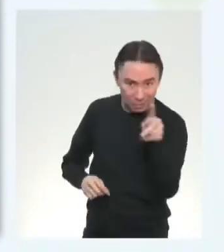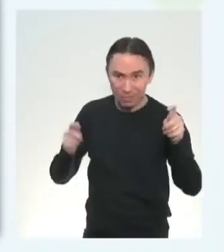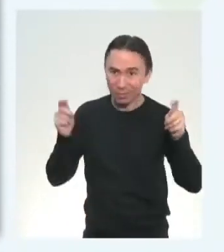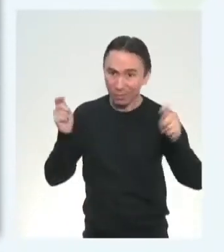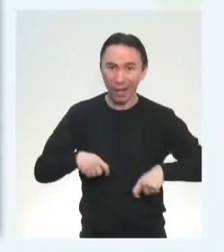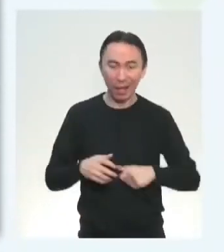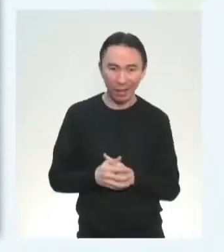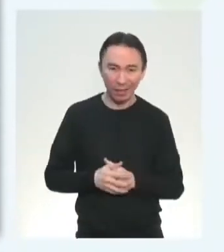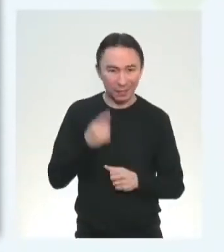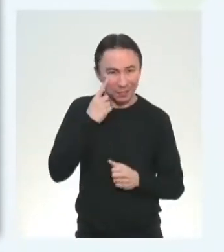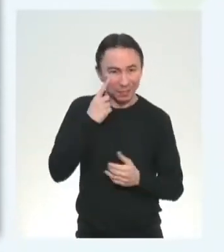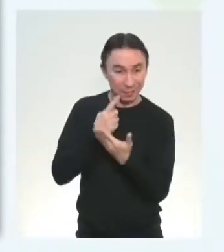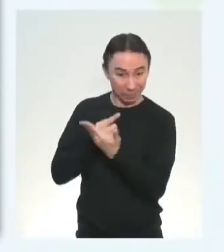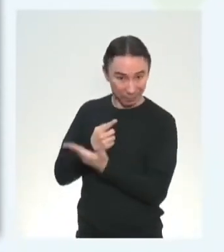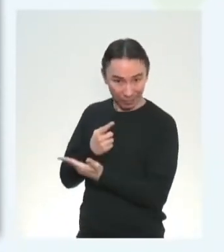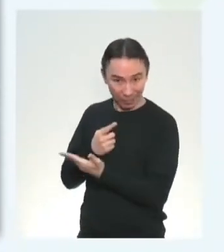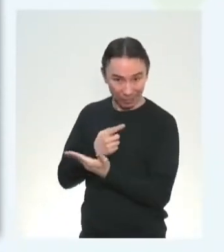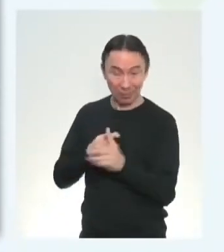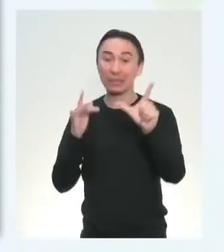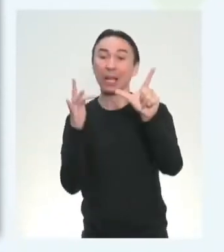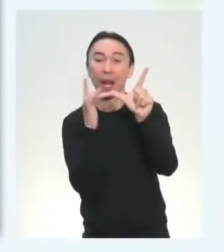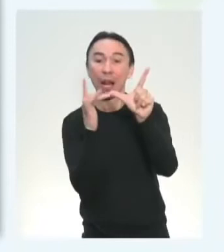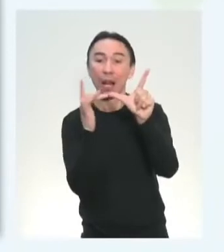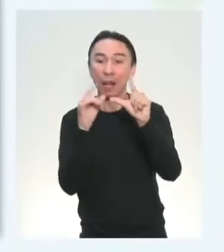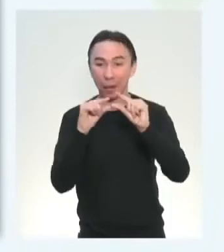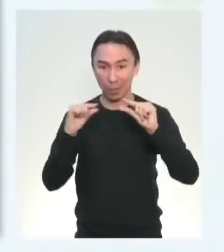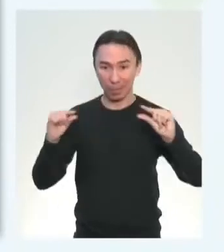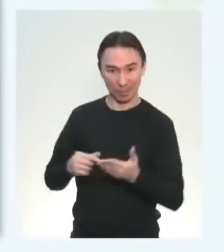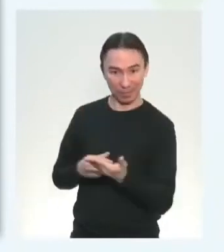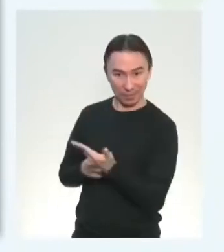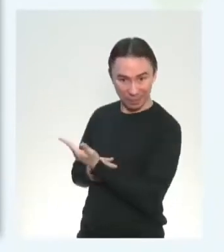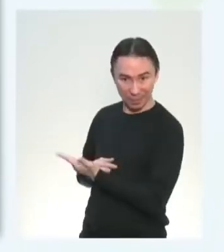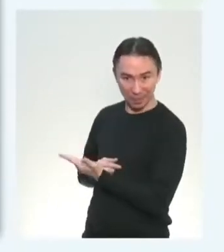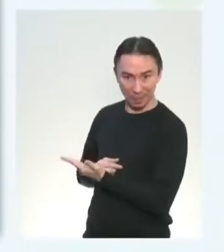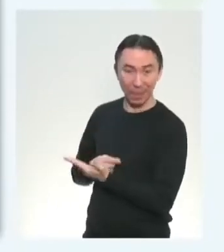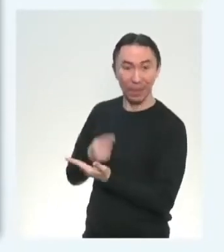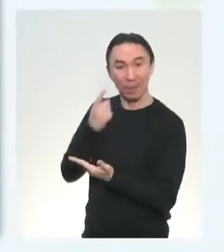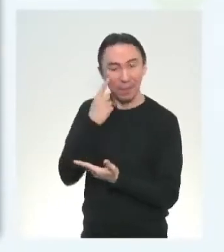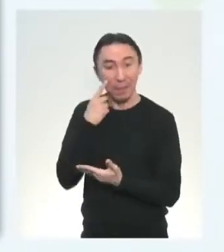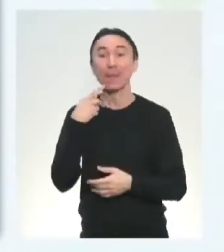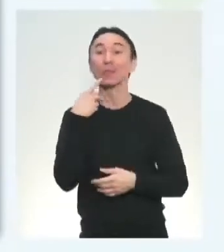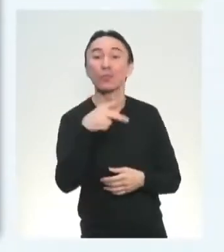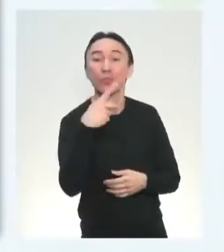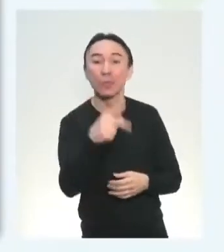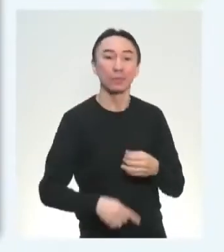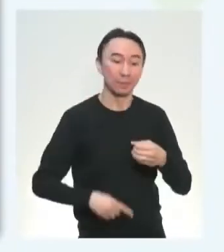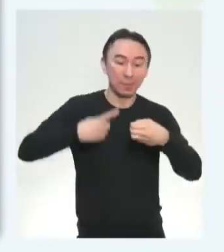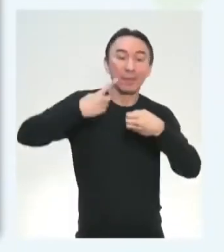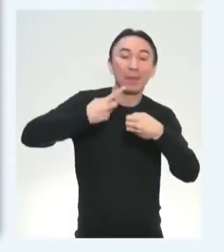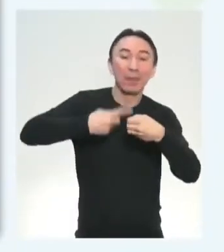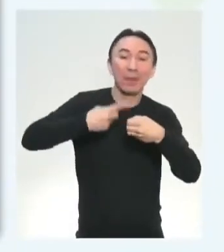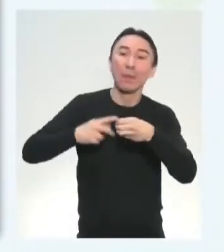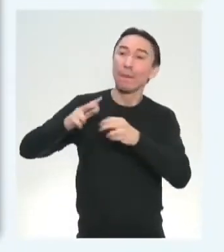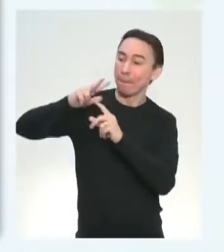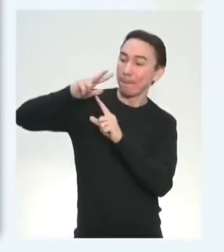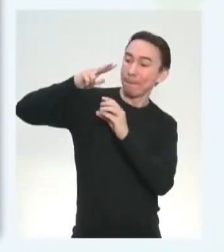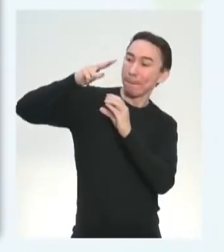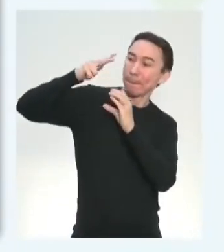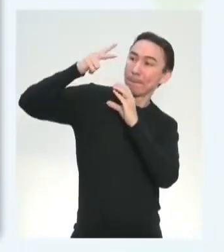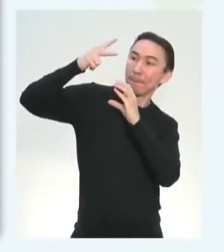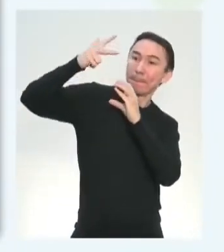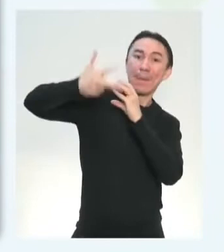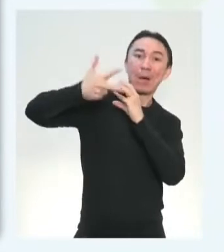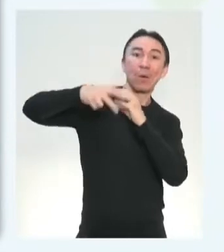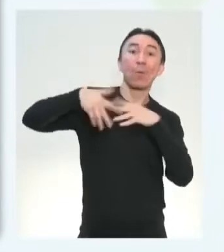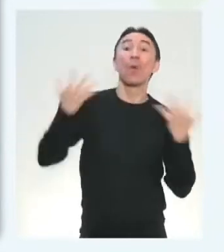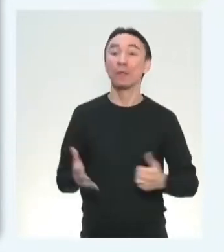site que aparece no vídeo e verifique quando a ISS passará por sua cidade. Subindo um pouco mais, a aproximadamente